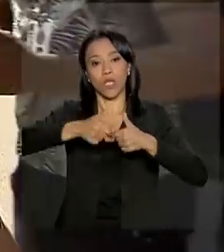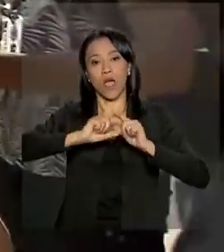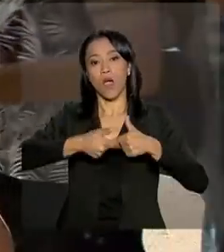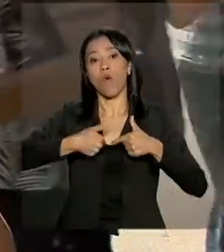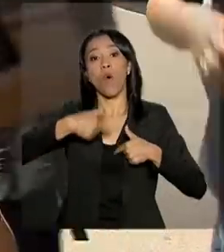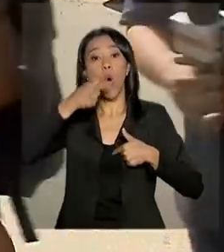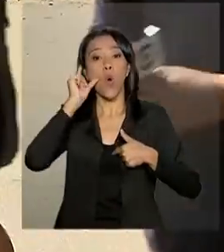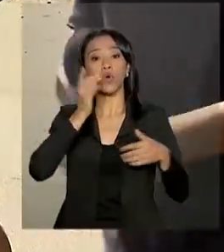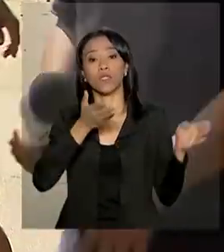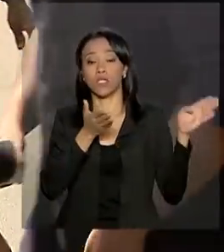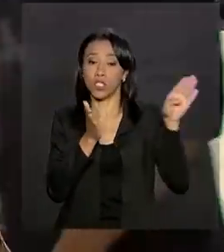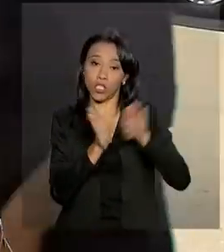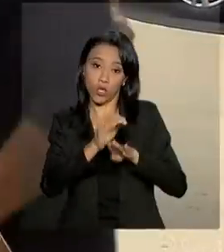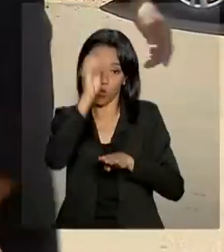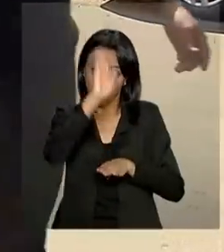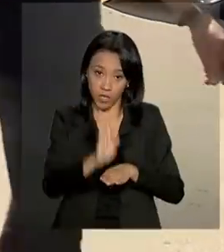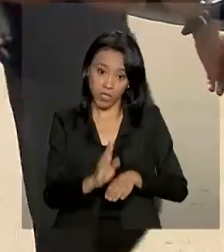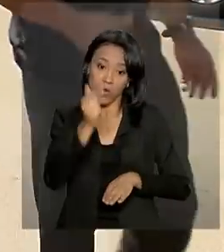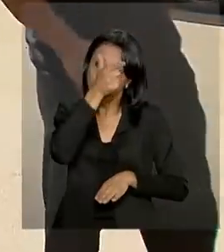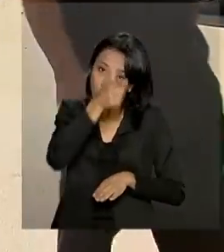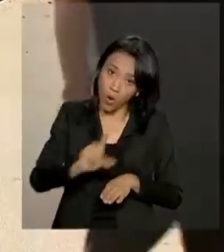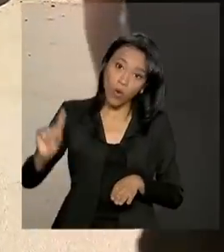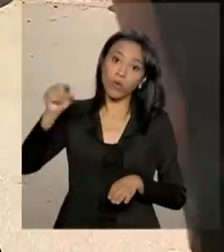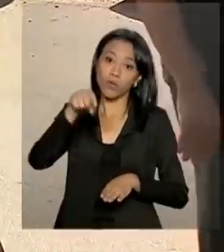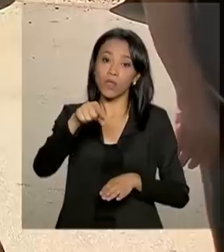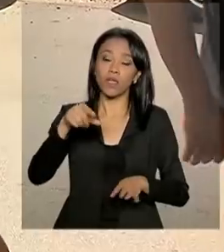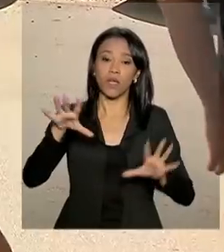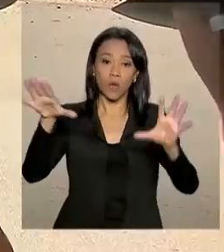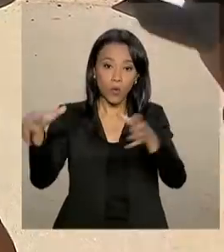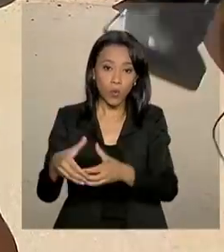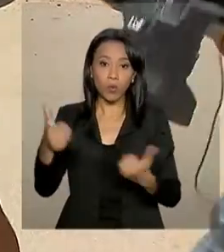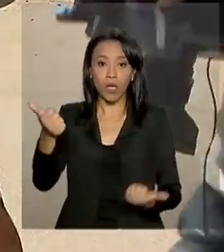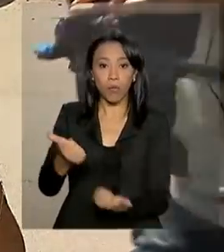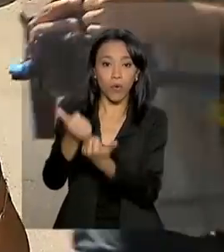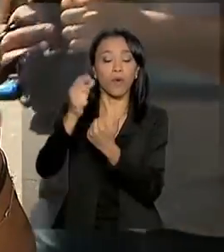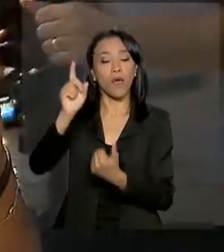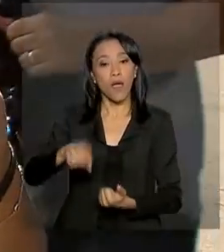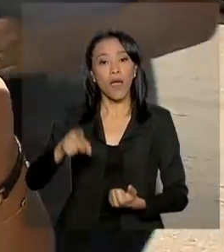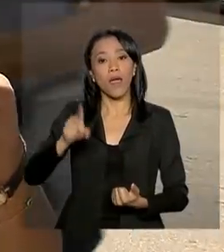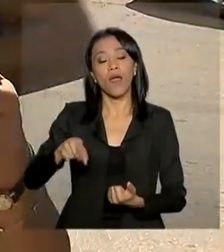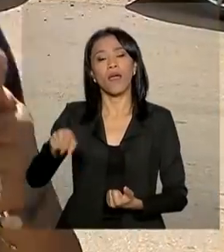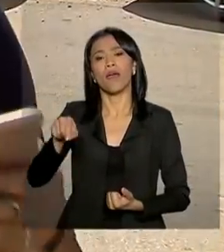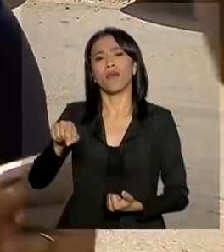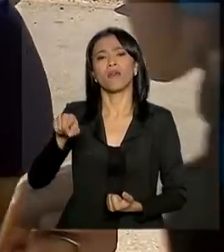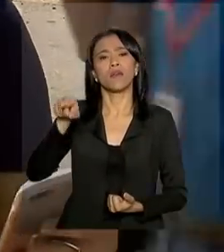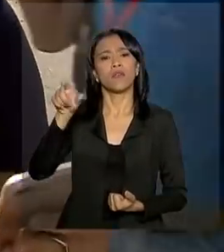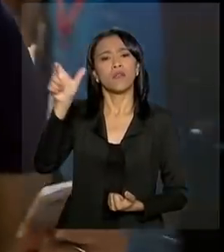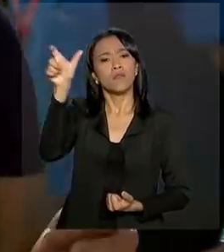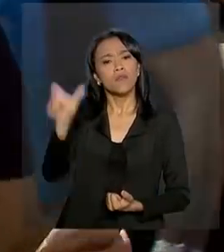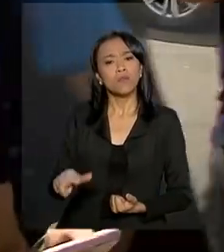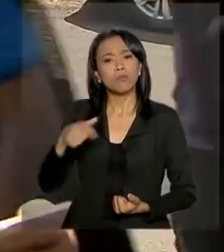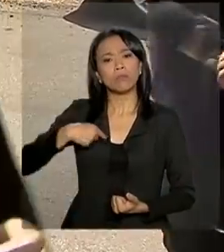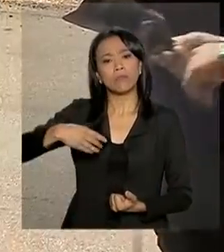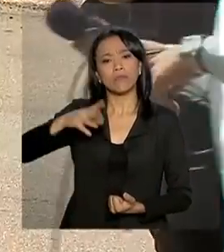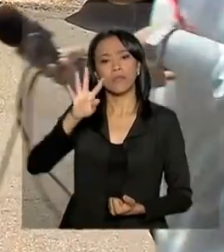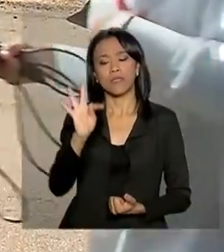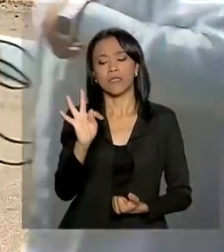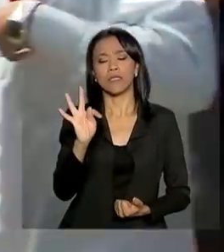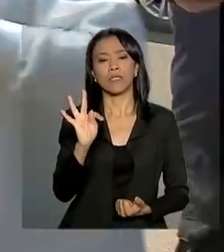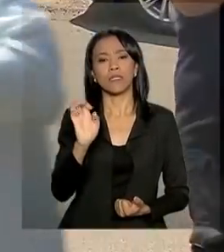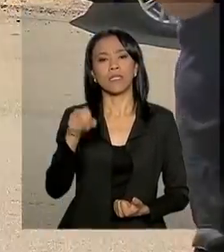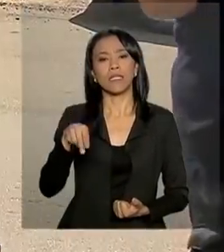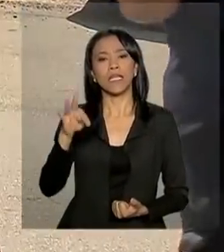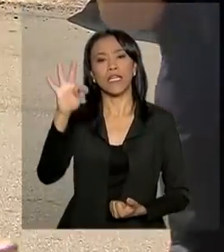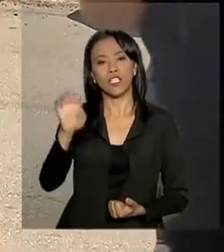outro integrante que faz parte dessa equipe de apoio é o tenente-coronel Jonathan Conricus, que afirmou que essa equipe